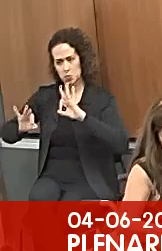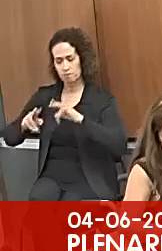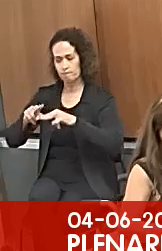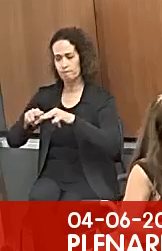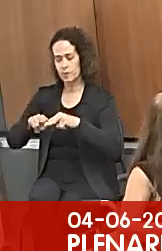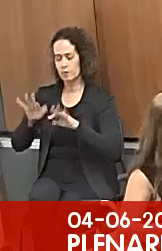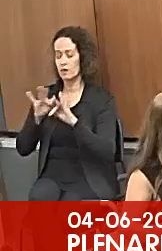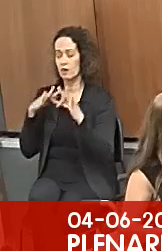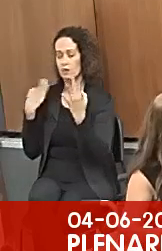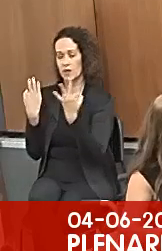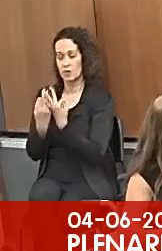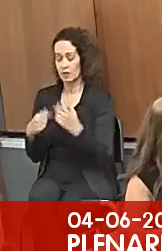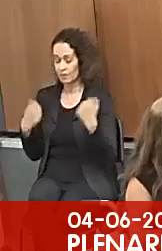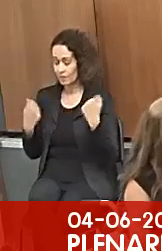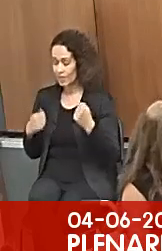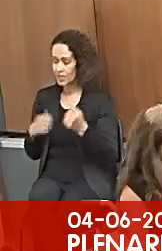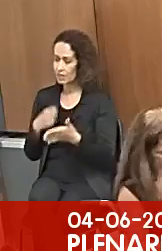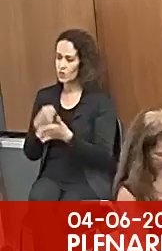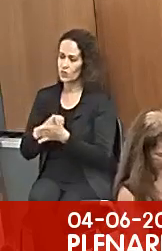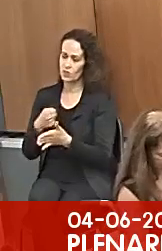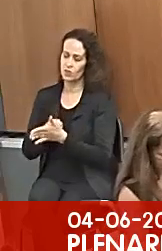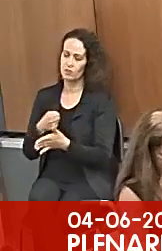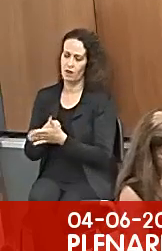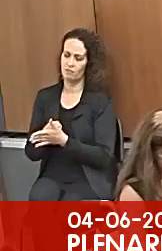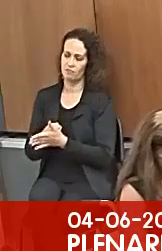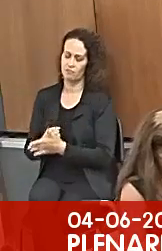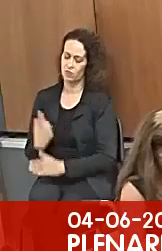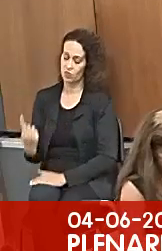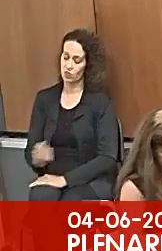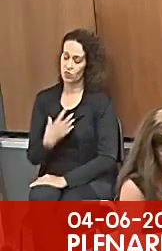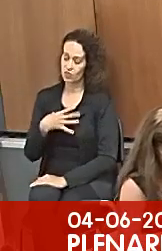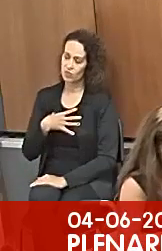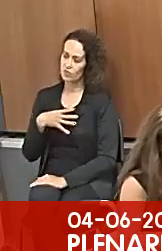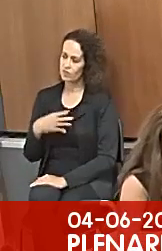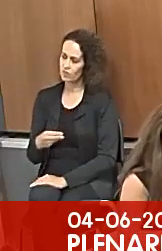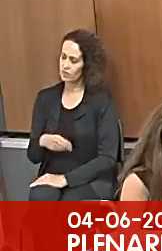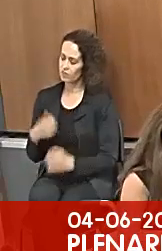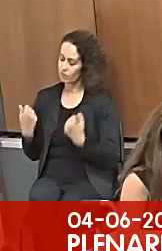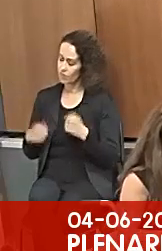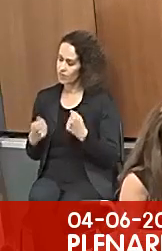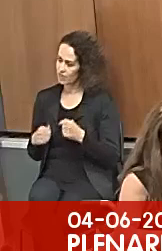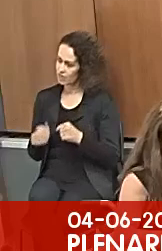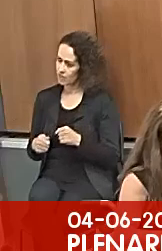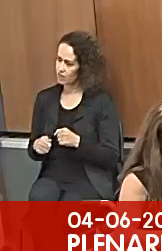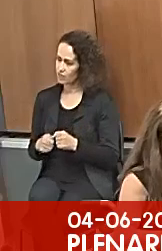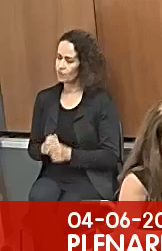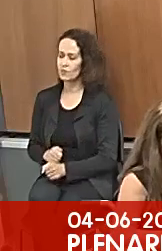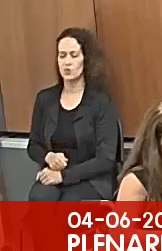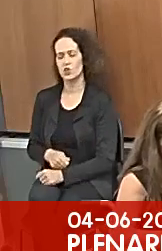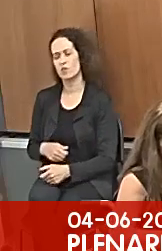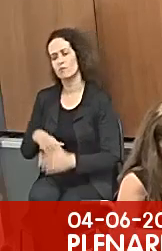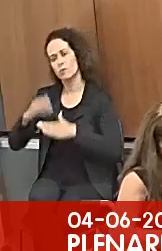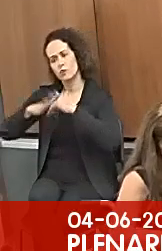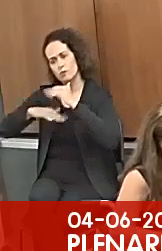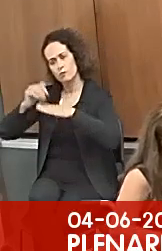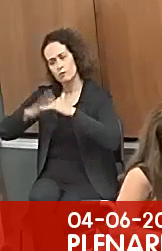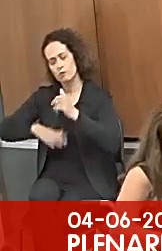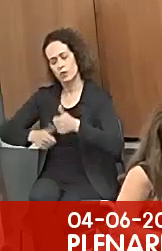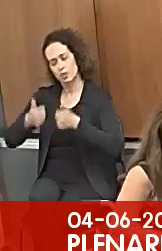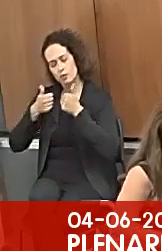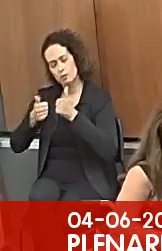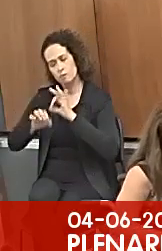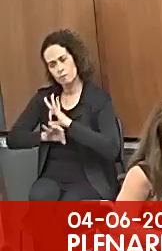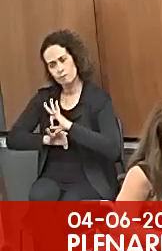família tem que lutar, para que nossos filhos sejam assistidos de maneira adequada, com profissionais